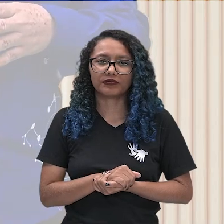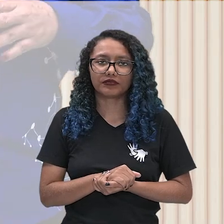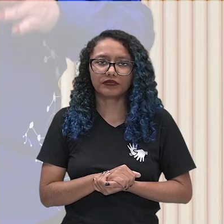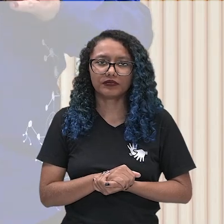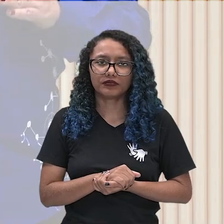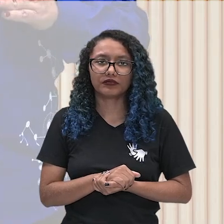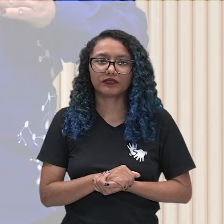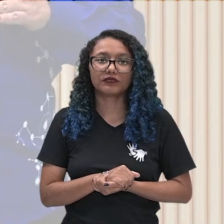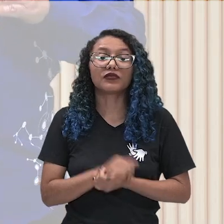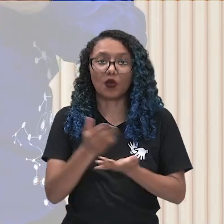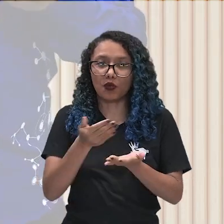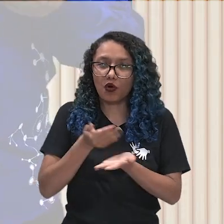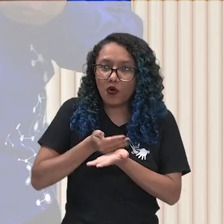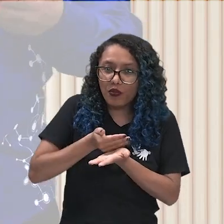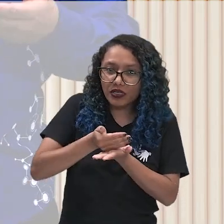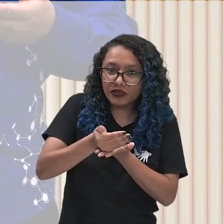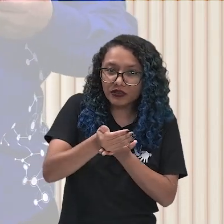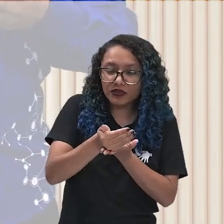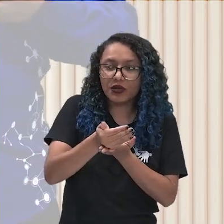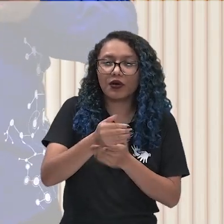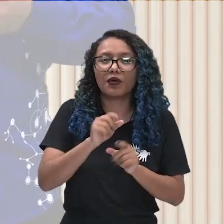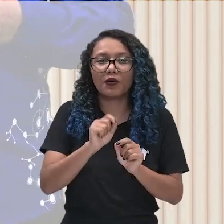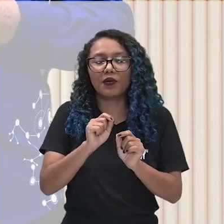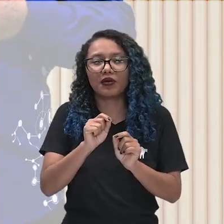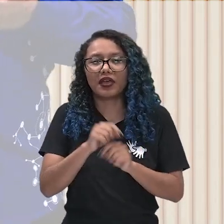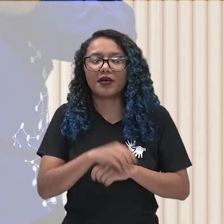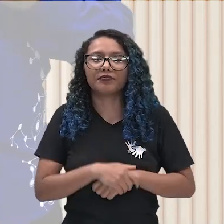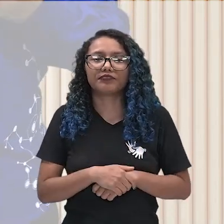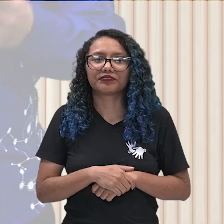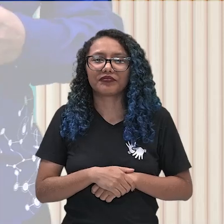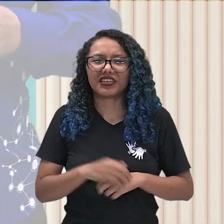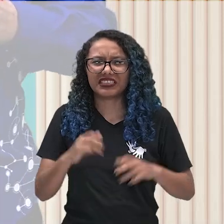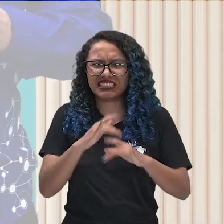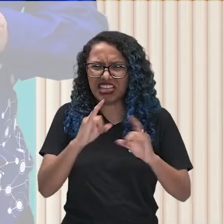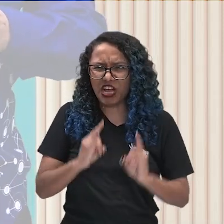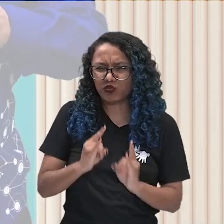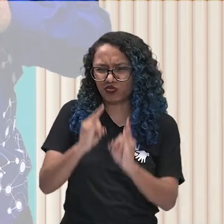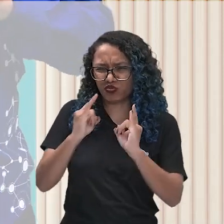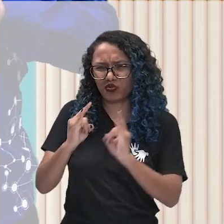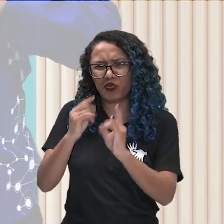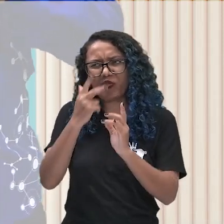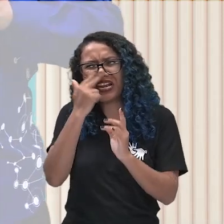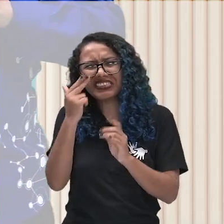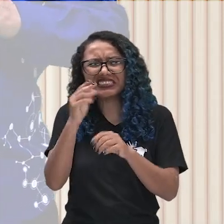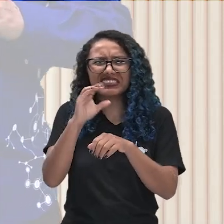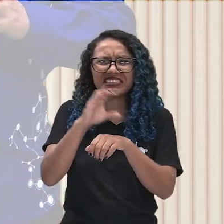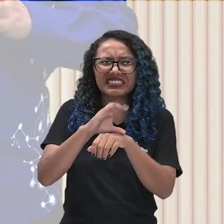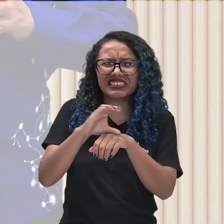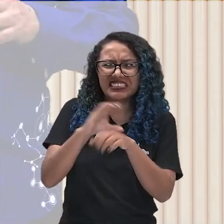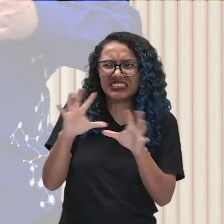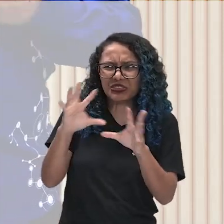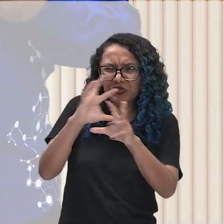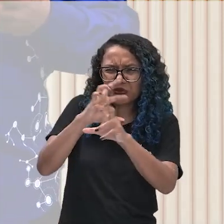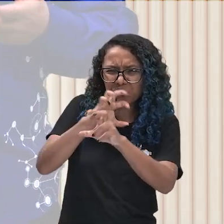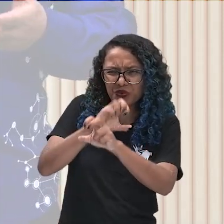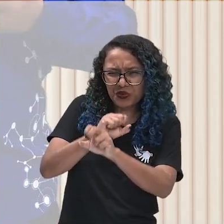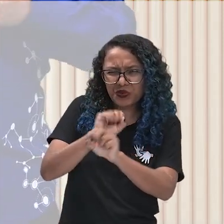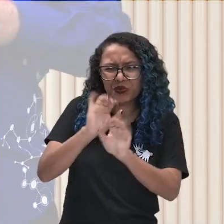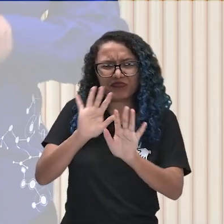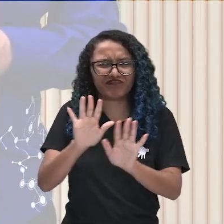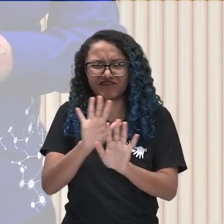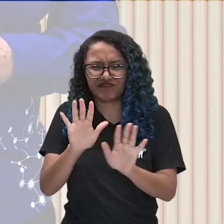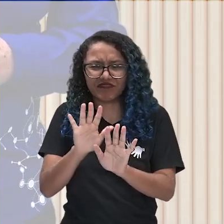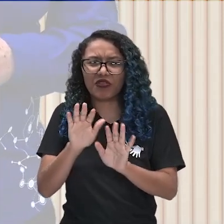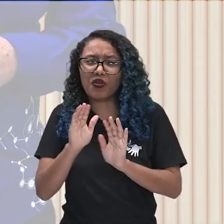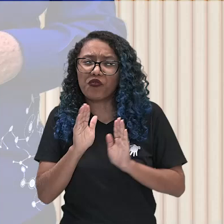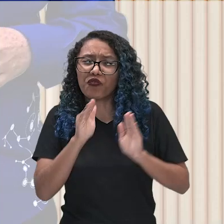nós falamos, para tirar aquela parte cinza, aquela parte mais, vamos dizer, sombria da cidade. E utilizou o quê?